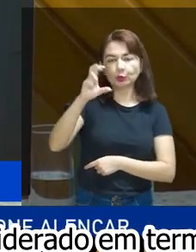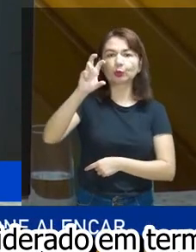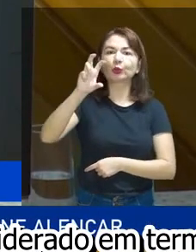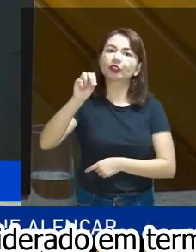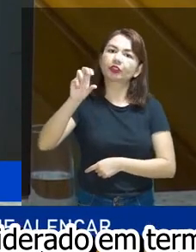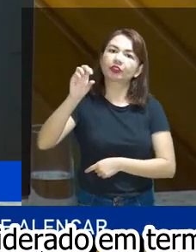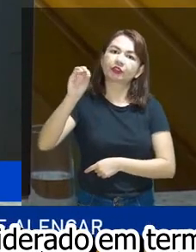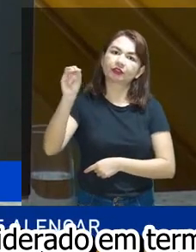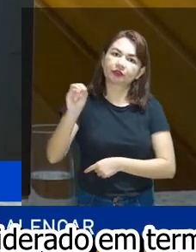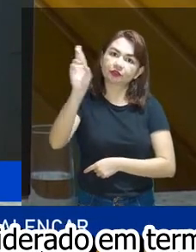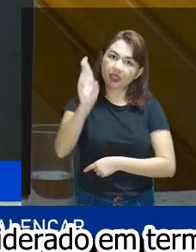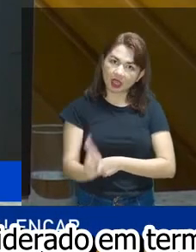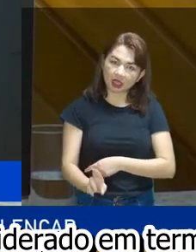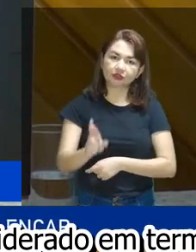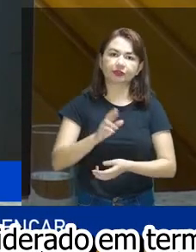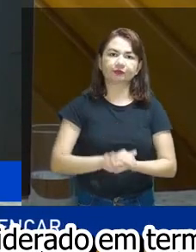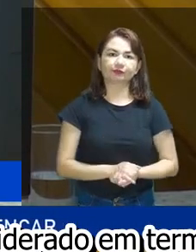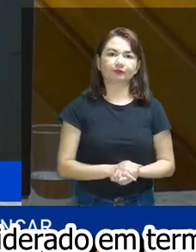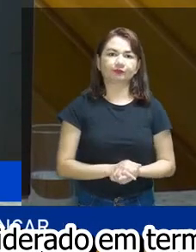228.500,